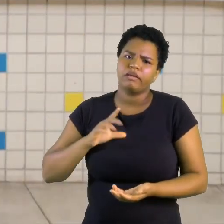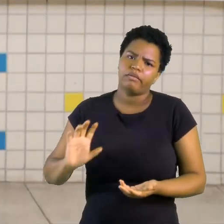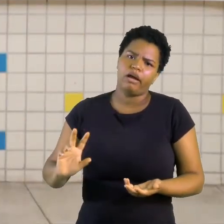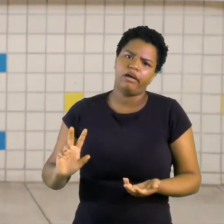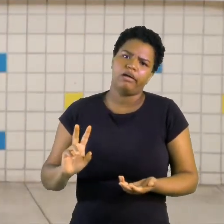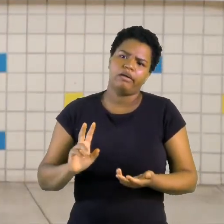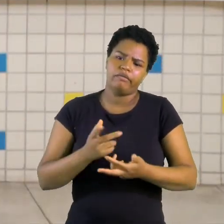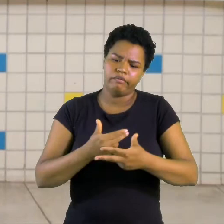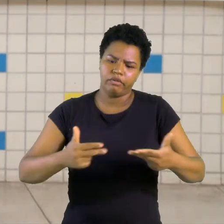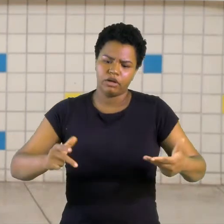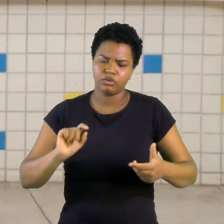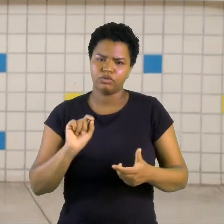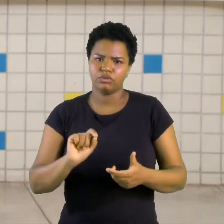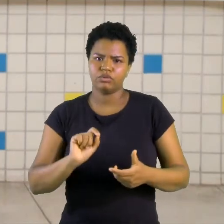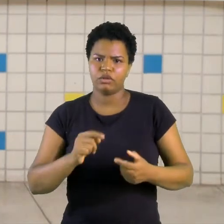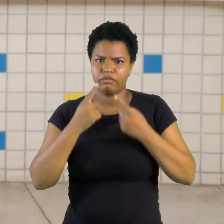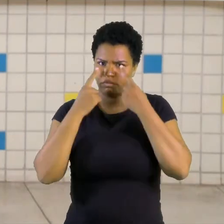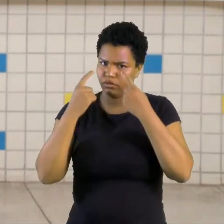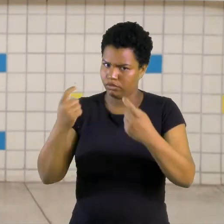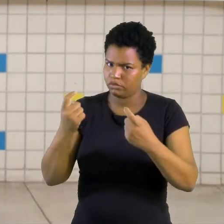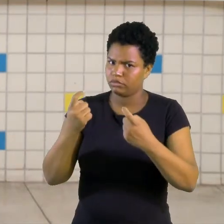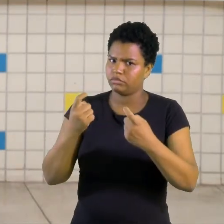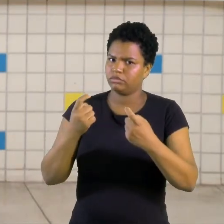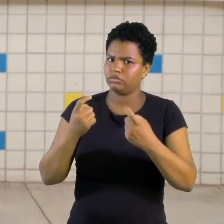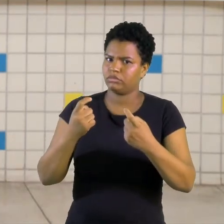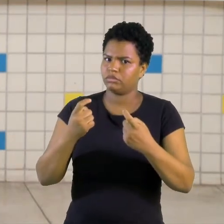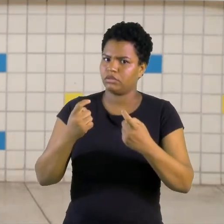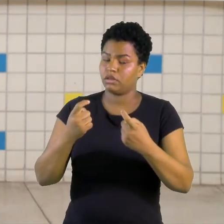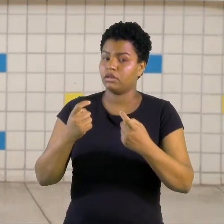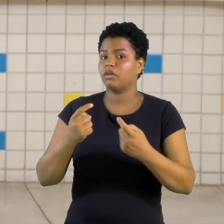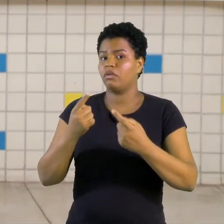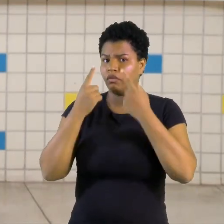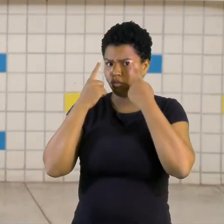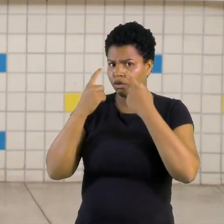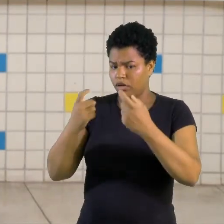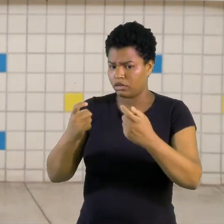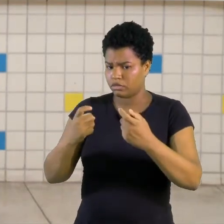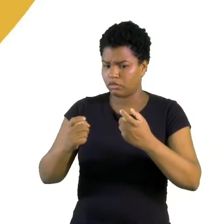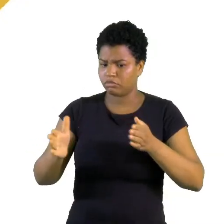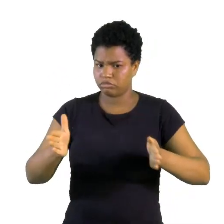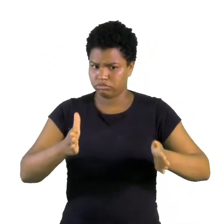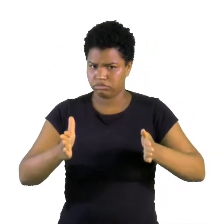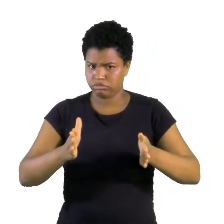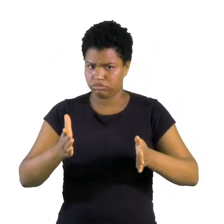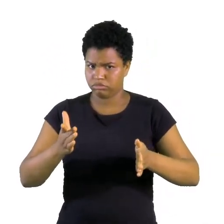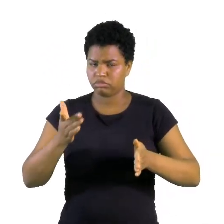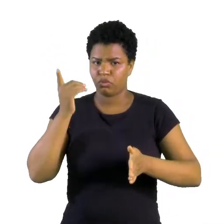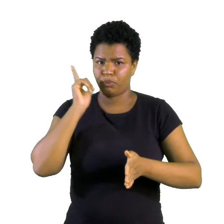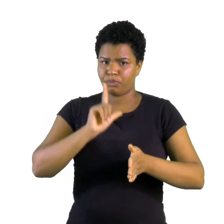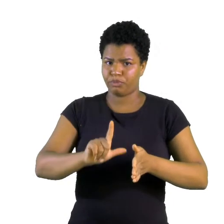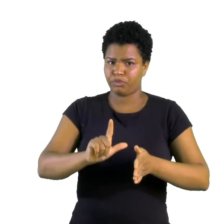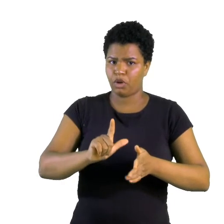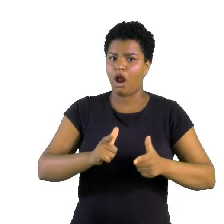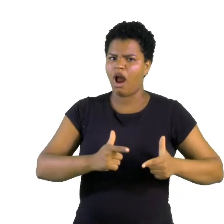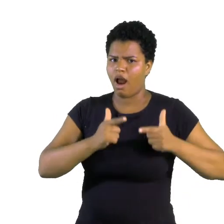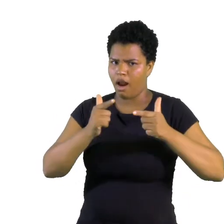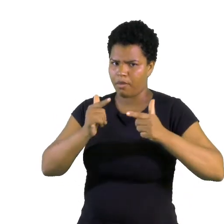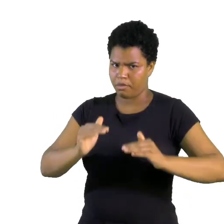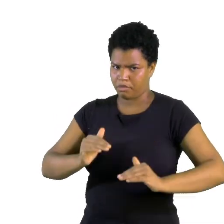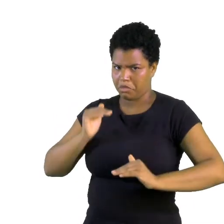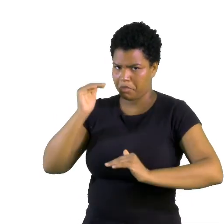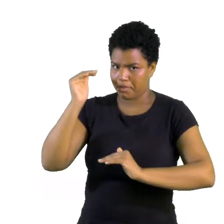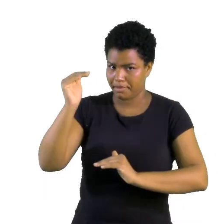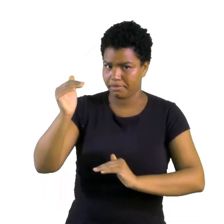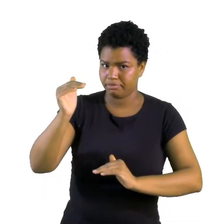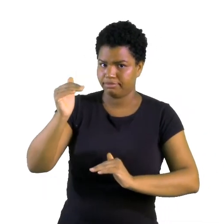vezes violentas. Podemos destacar como as faces da violência durante a conquista, podemos destacar os armamentos superiores, né,